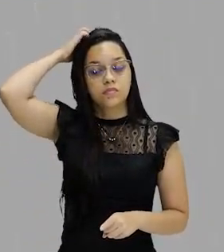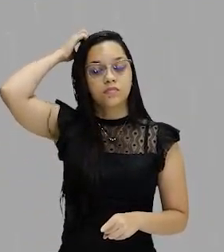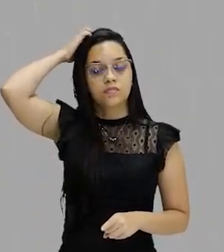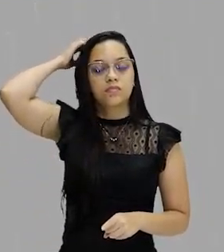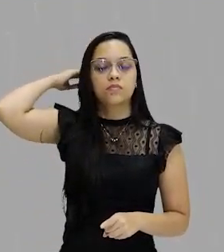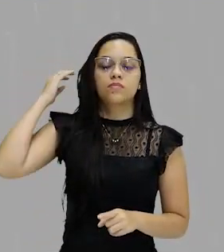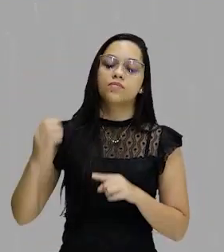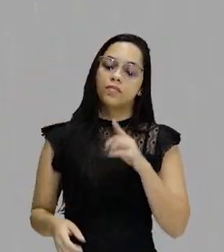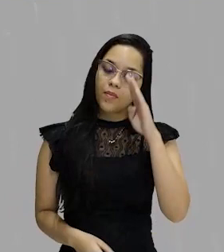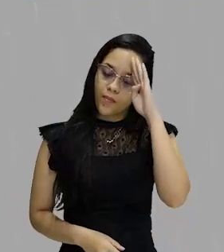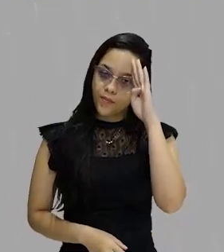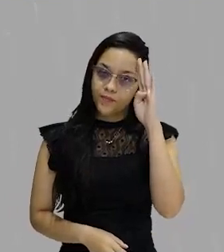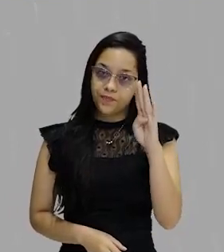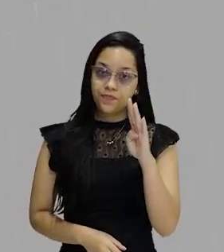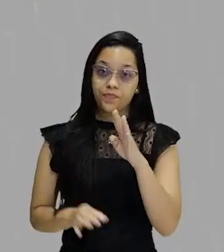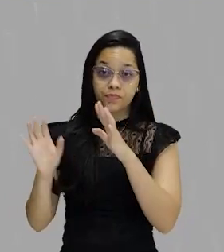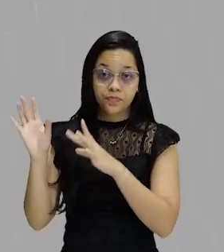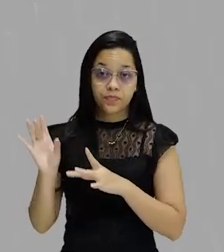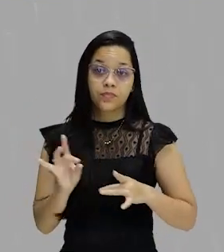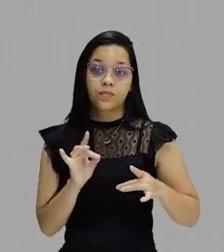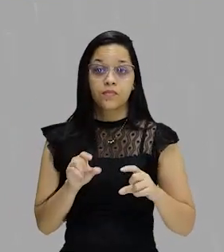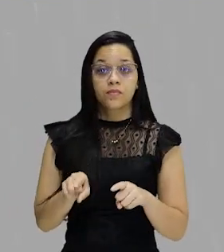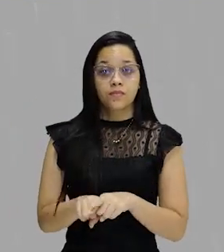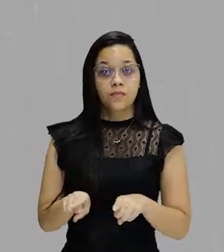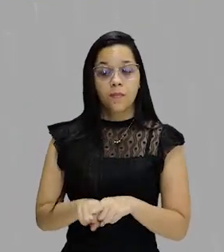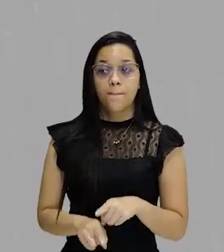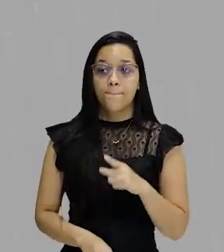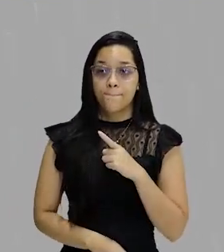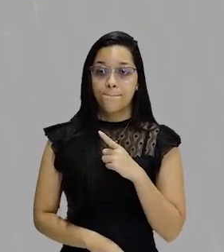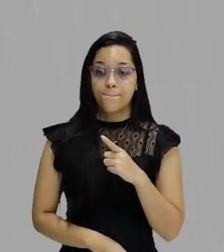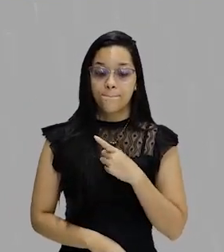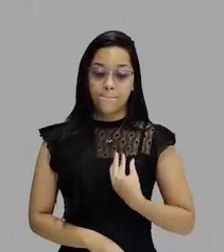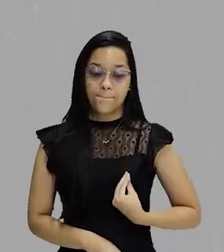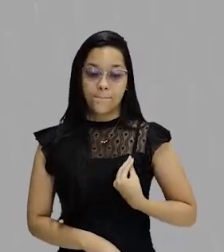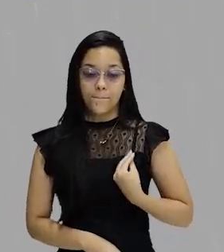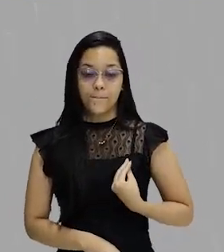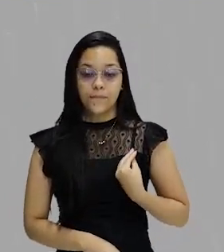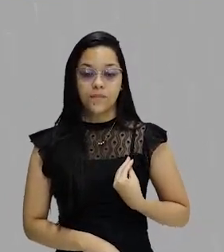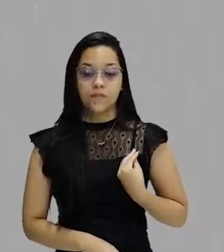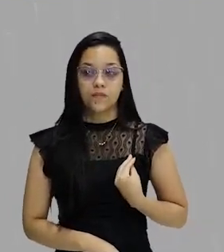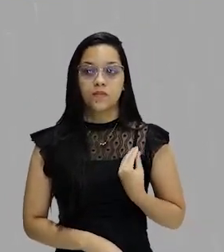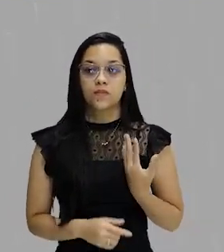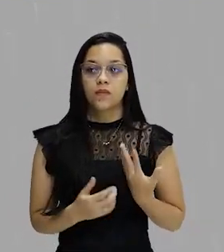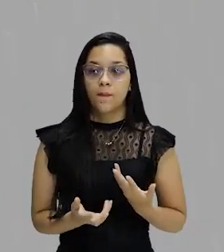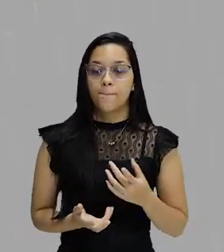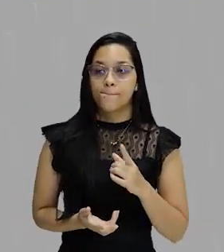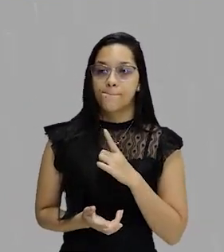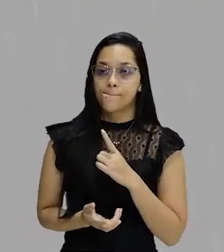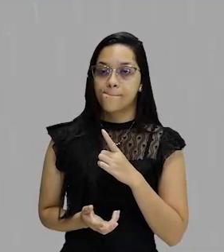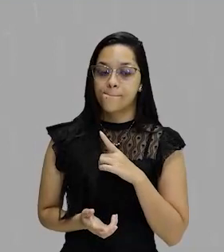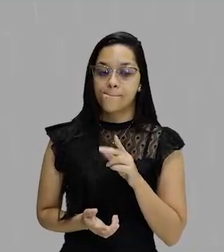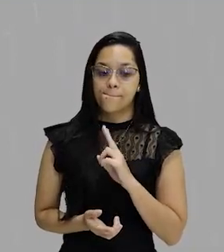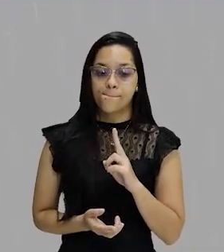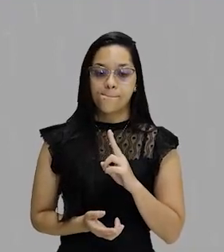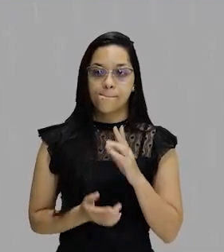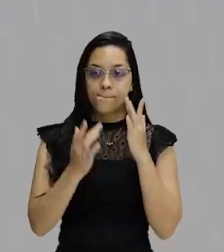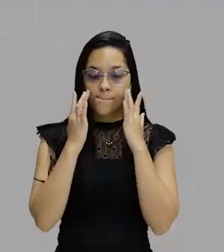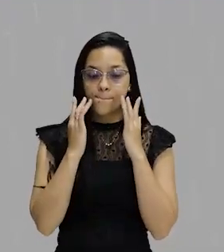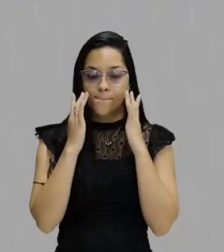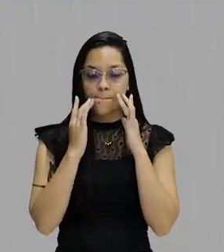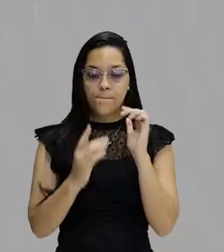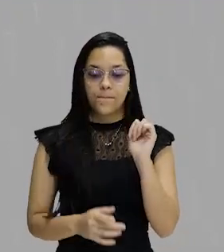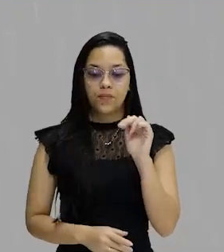Os trabalhadores eram os principais personagens que estavam presentes, basicamente, no chamado Teatro de